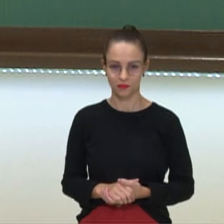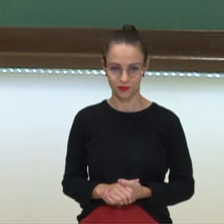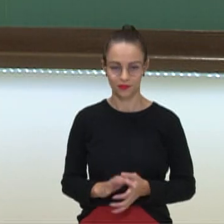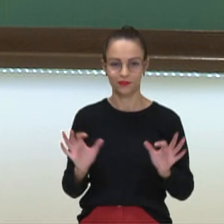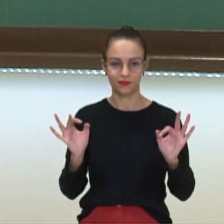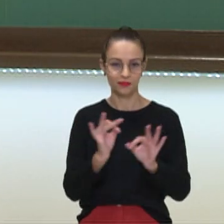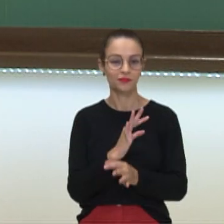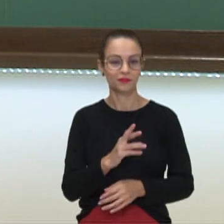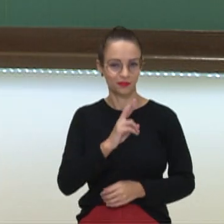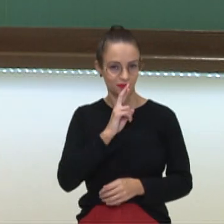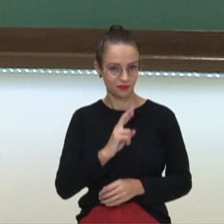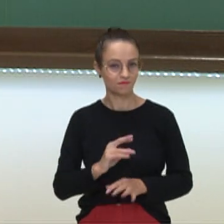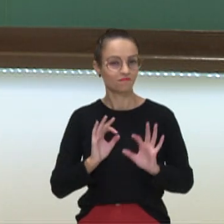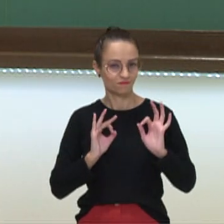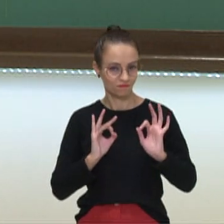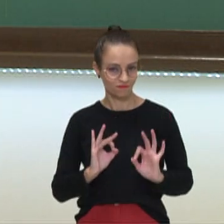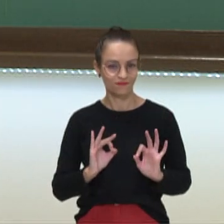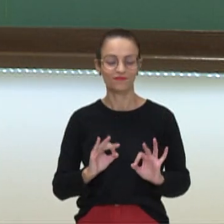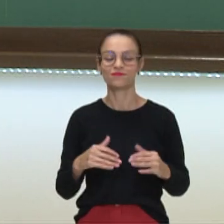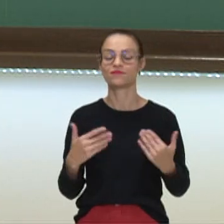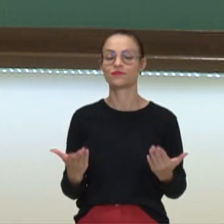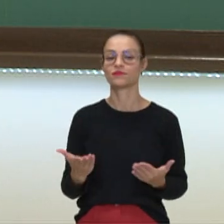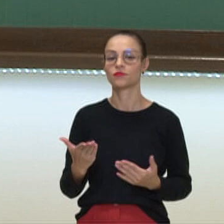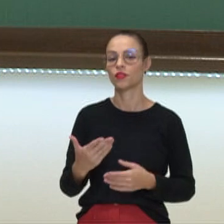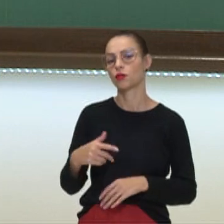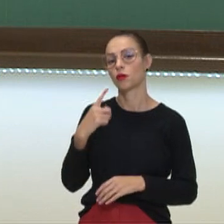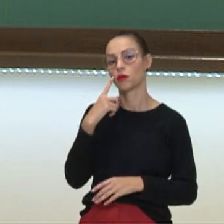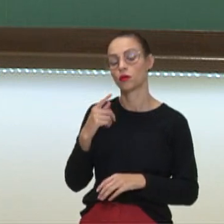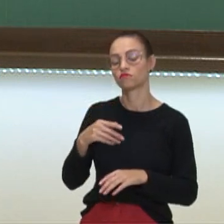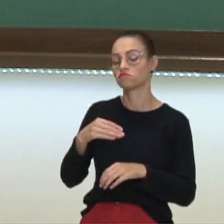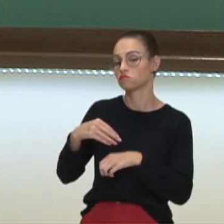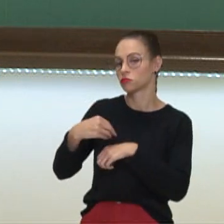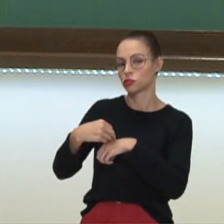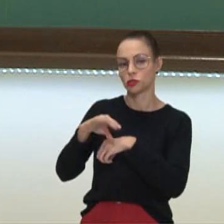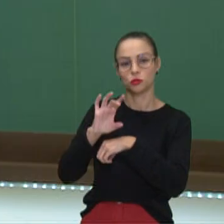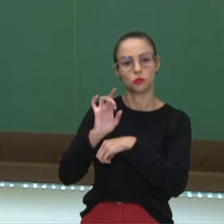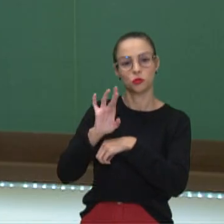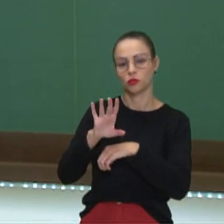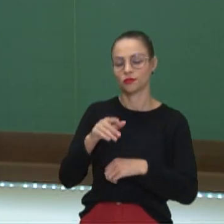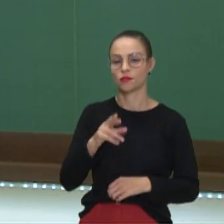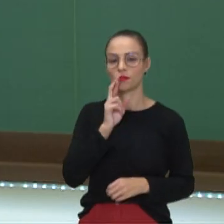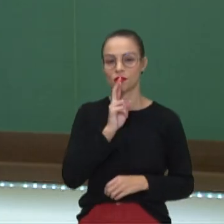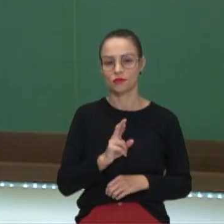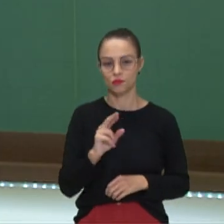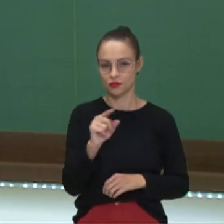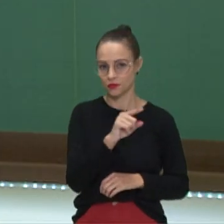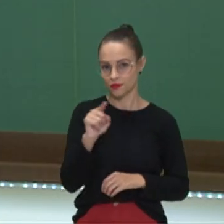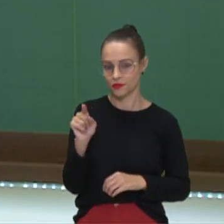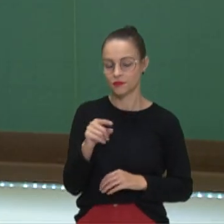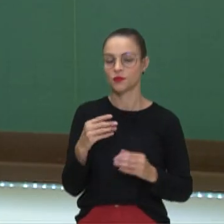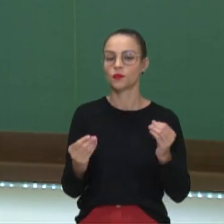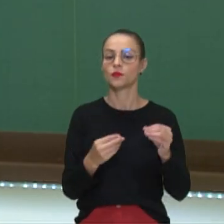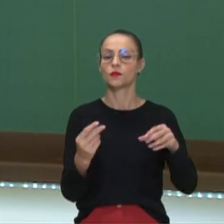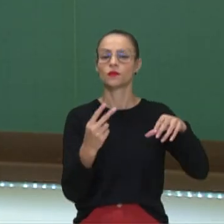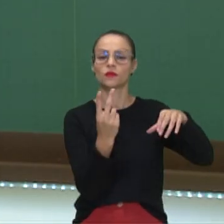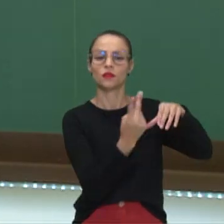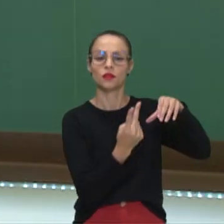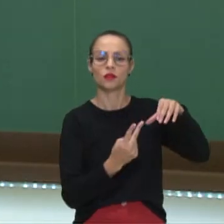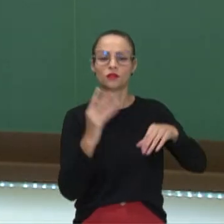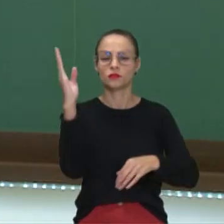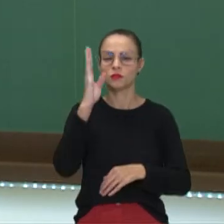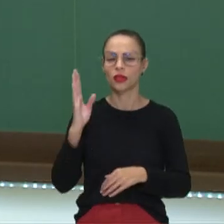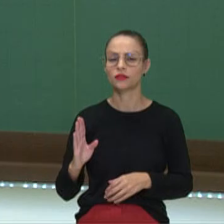Capricharam aí na resposta? Então vamos ver uma sugestão de resposta para vocês. Então, como a arte rupestre brasileira pode